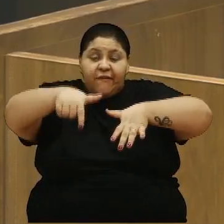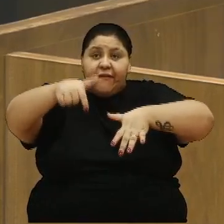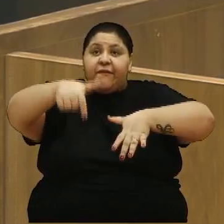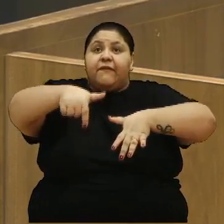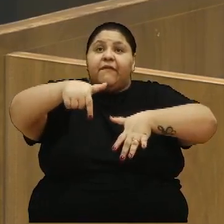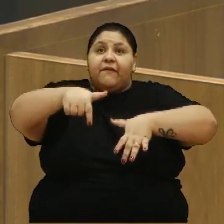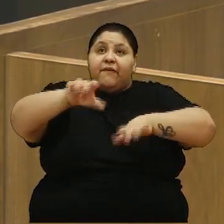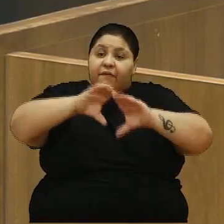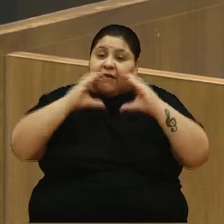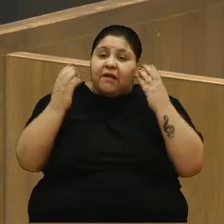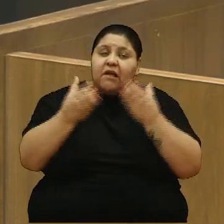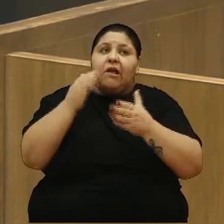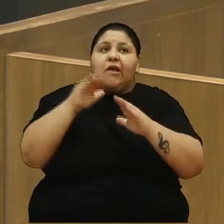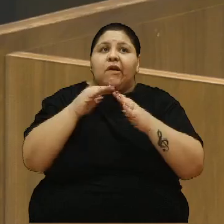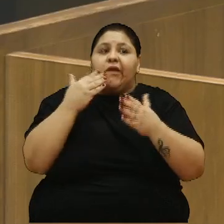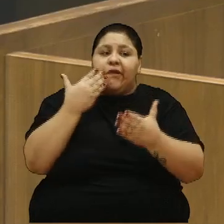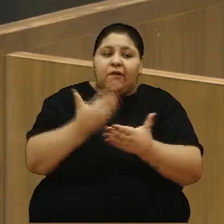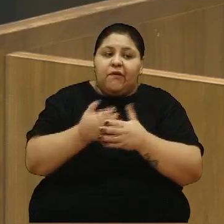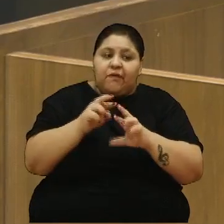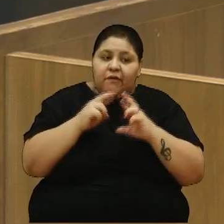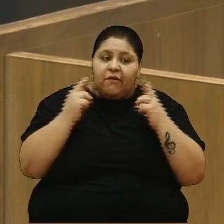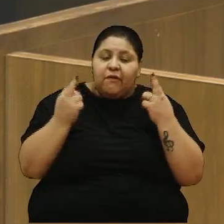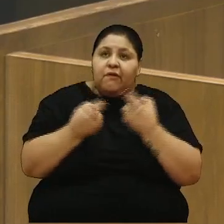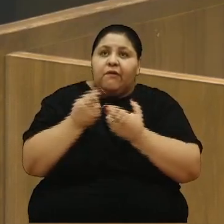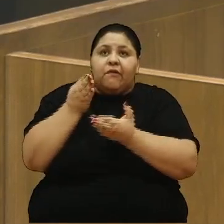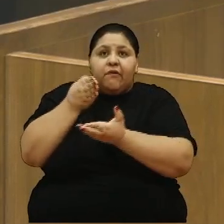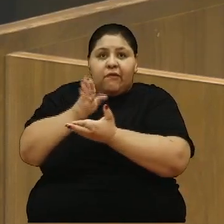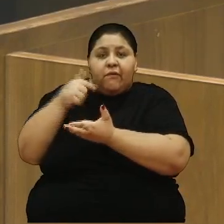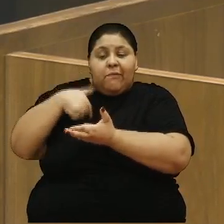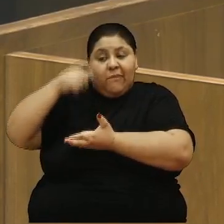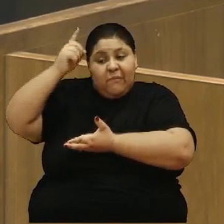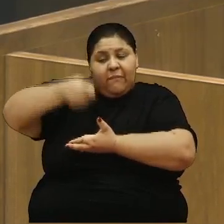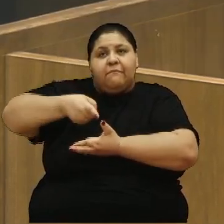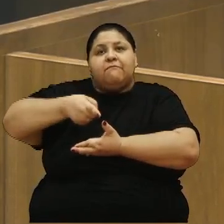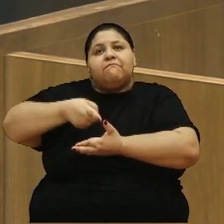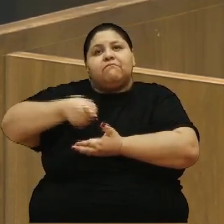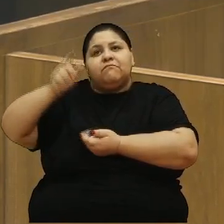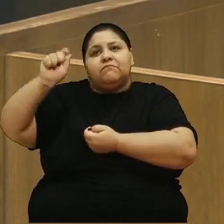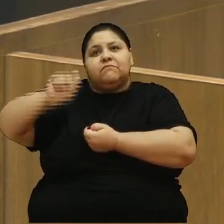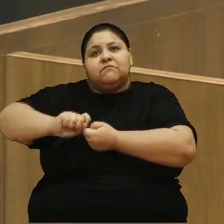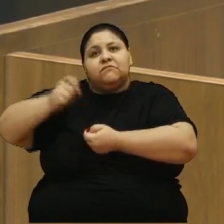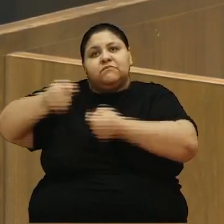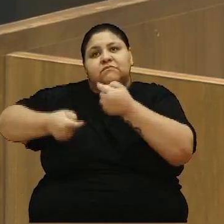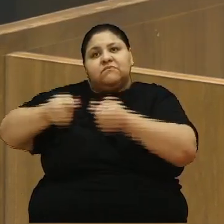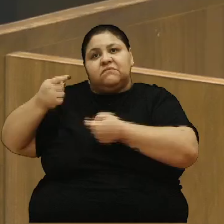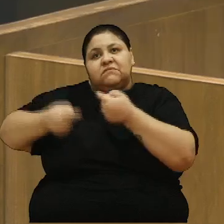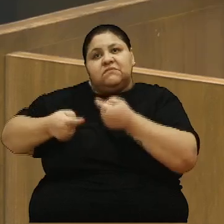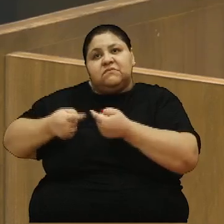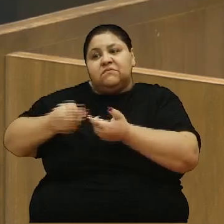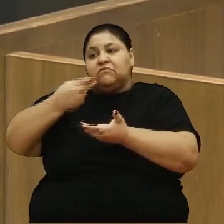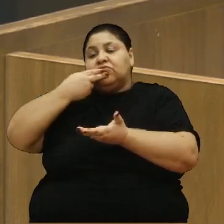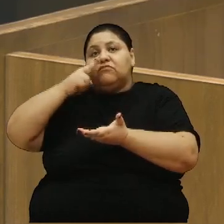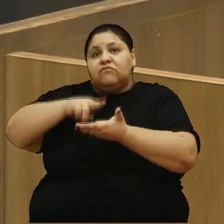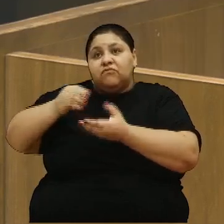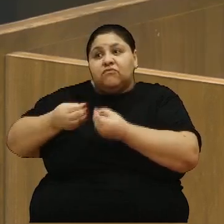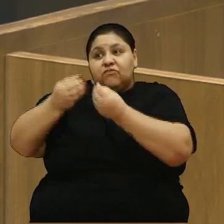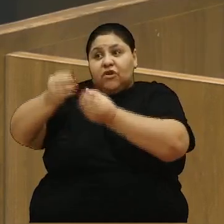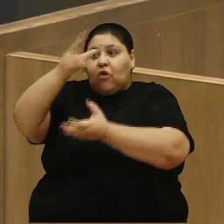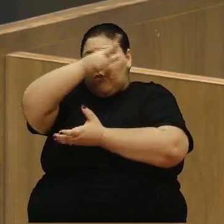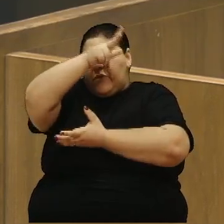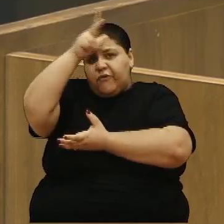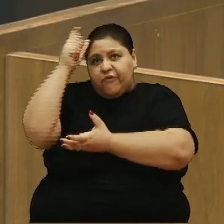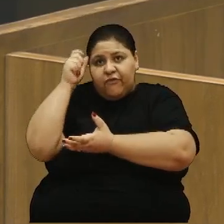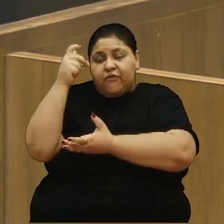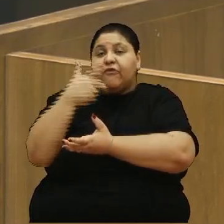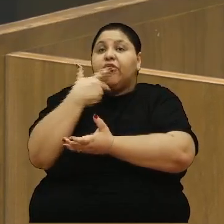a comunidade escolar, numa reunião provocada pelo meu mandato, fez o debate de uma carta que entregou o prefeito, e